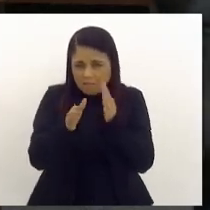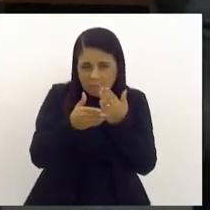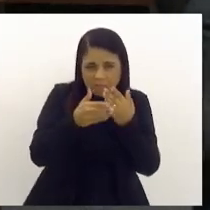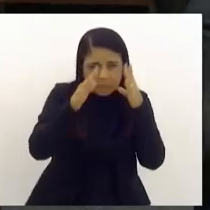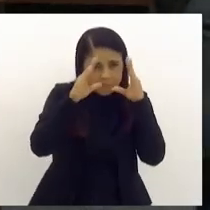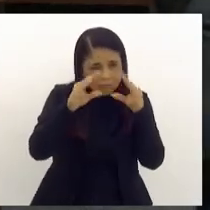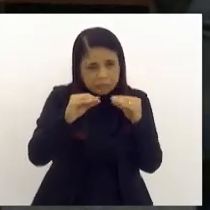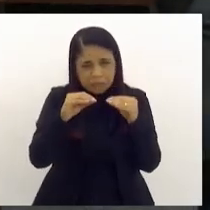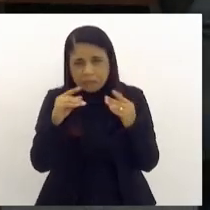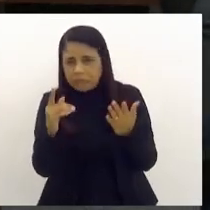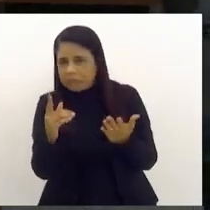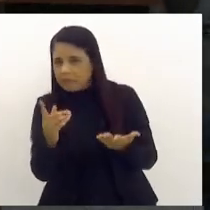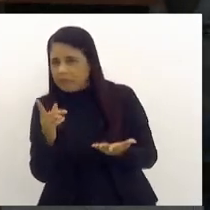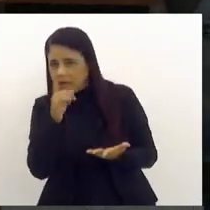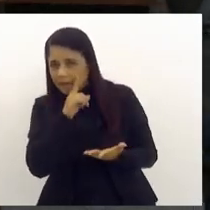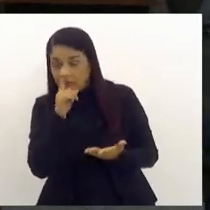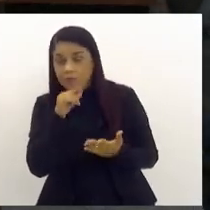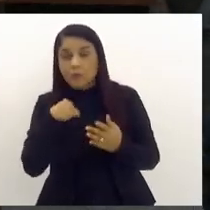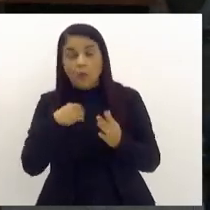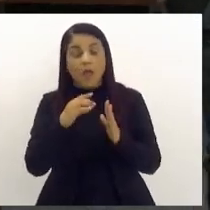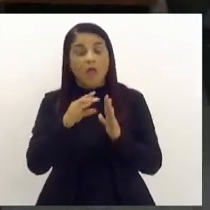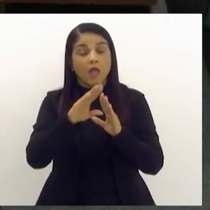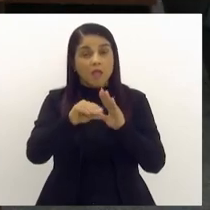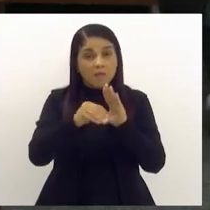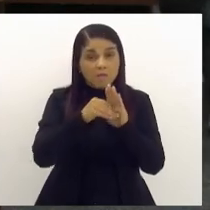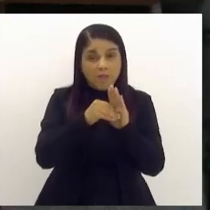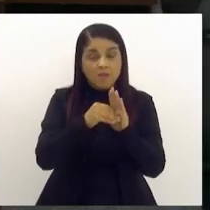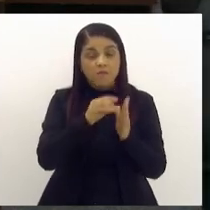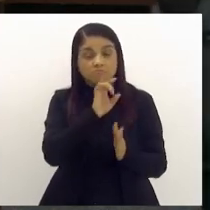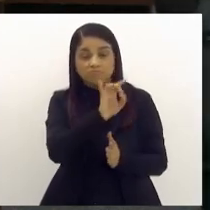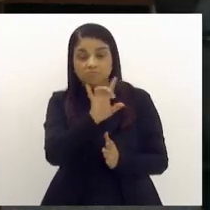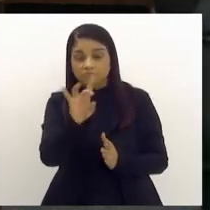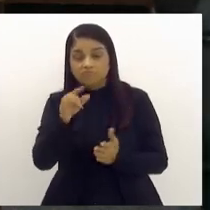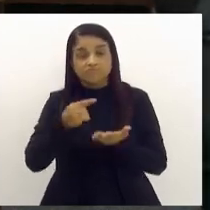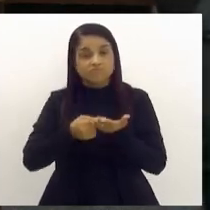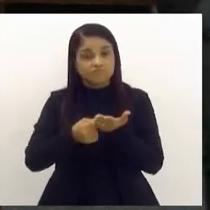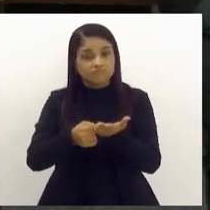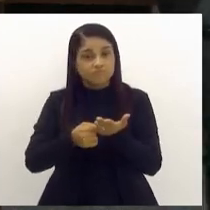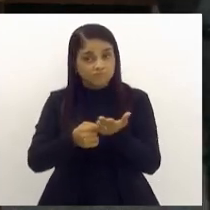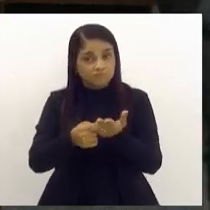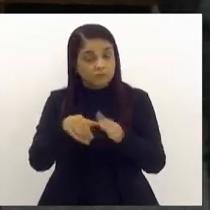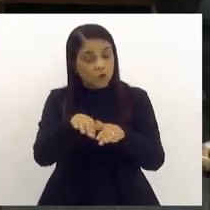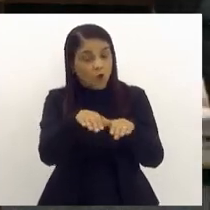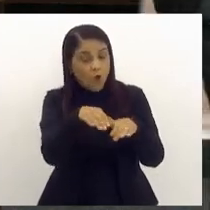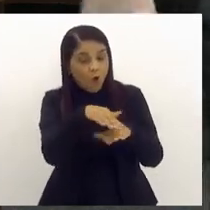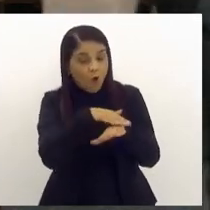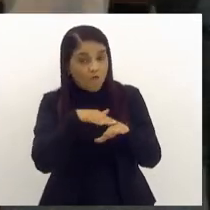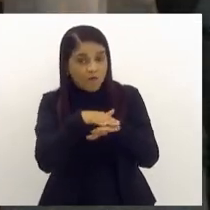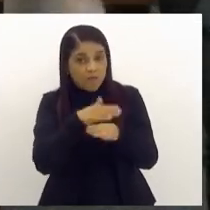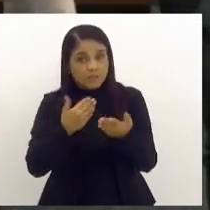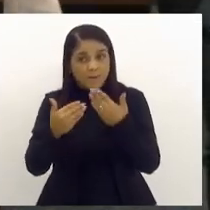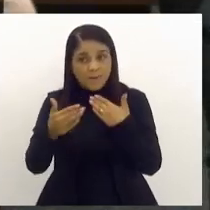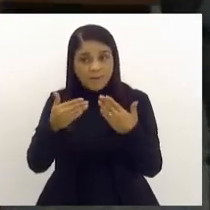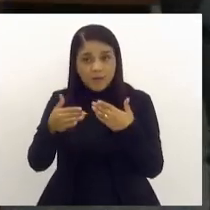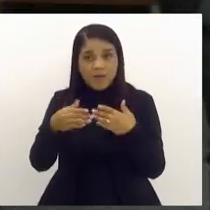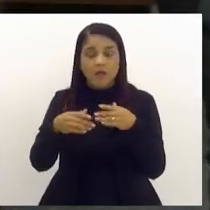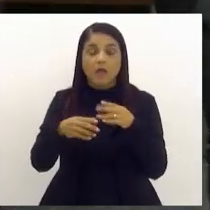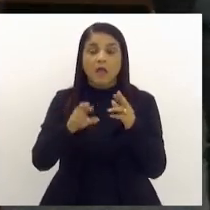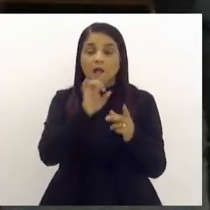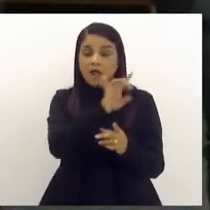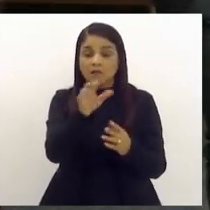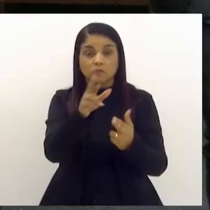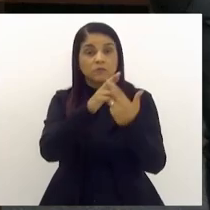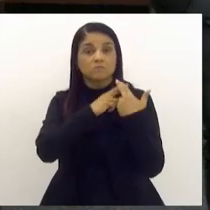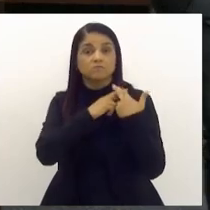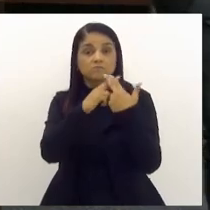jeito... Não, é aquela emenda individual do valor acordado para começo de conversa. E cada um tem que se